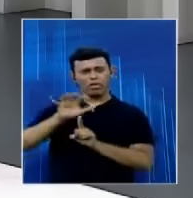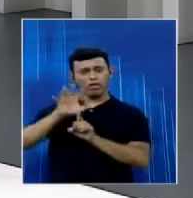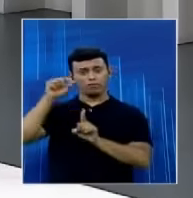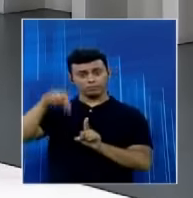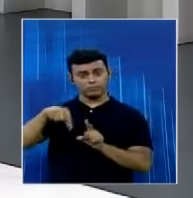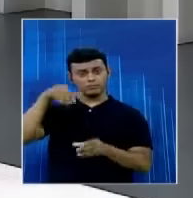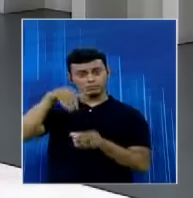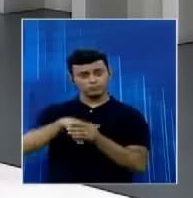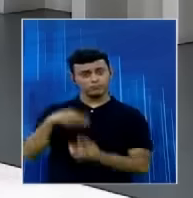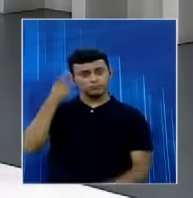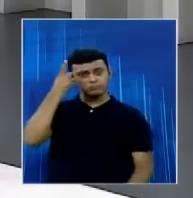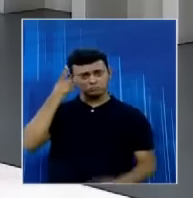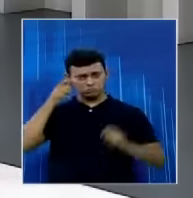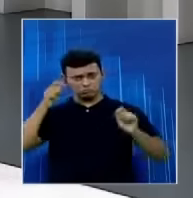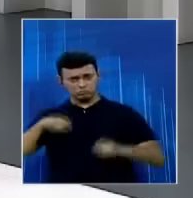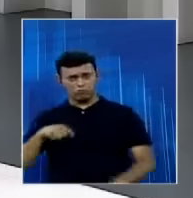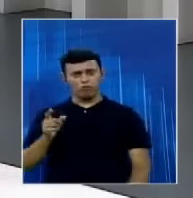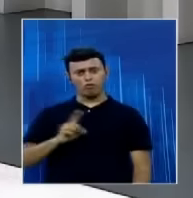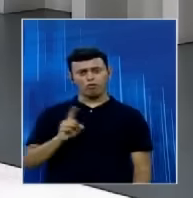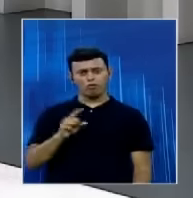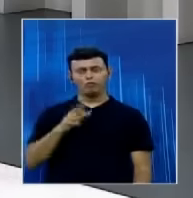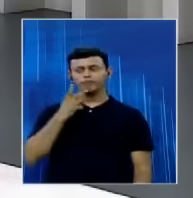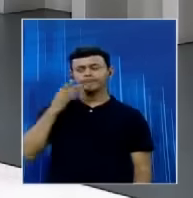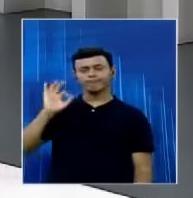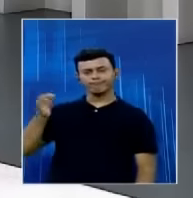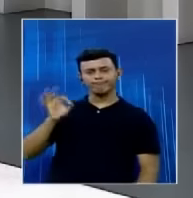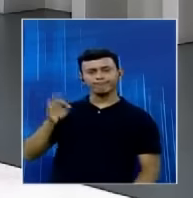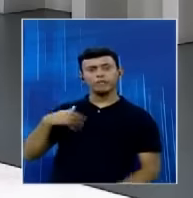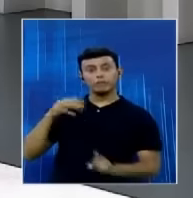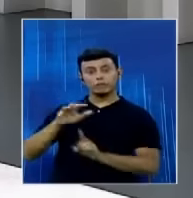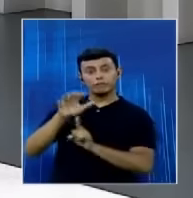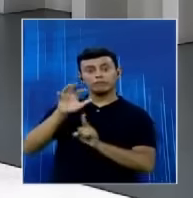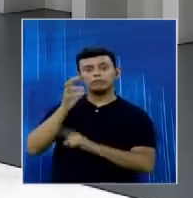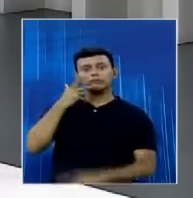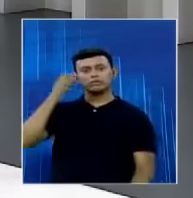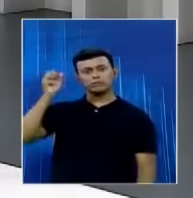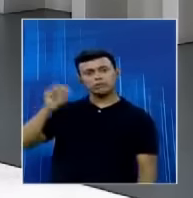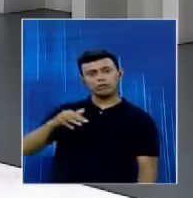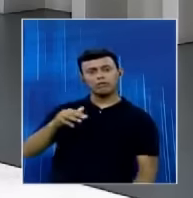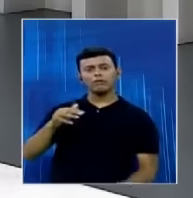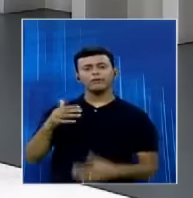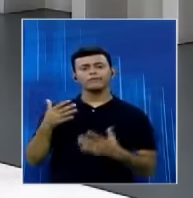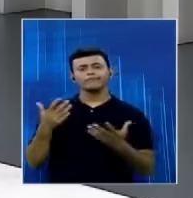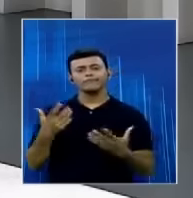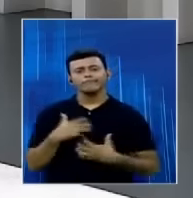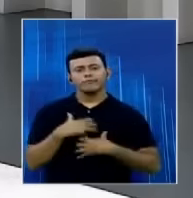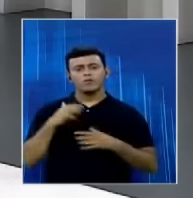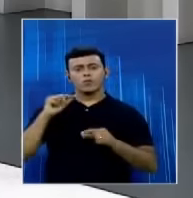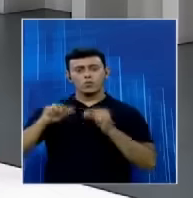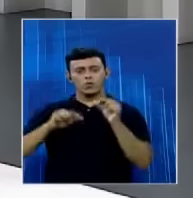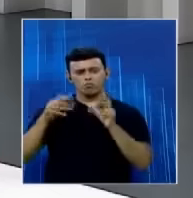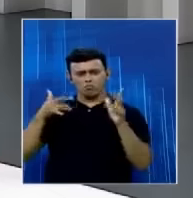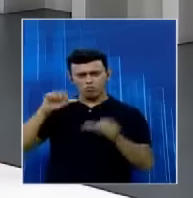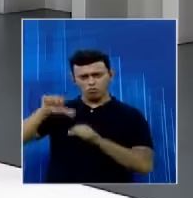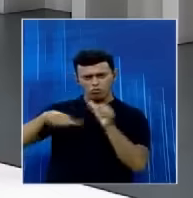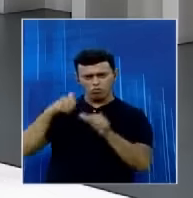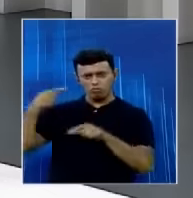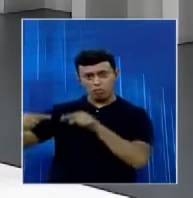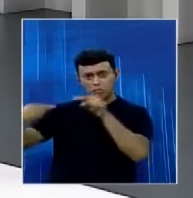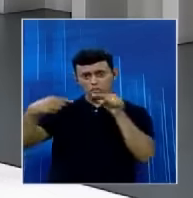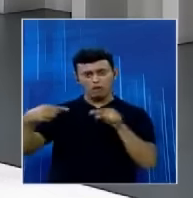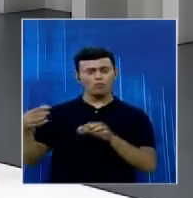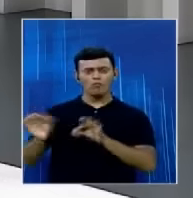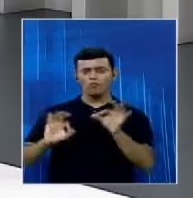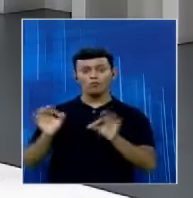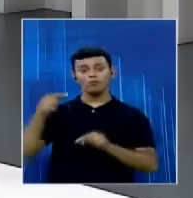aqui em São Paulo? Eu acho que tem uma grande influência. E nesse aspecto, não que o debate tenha alterado isso, mas o debate